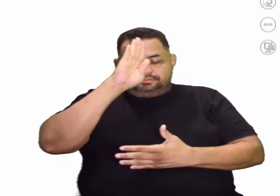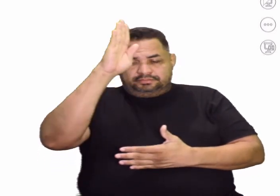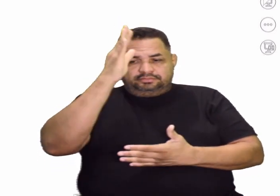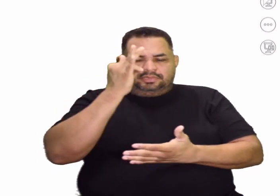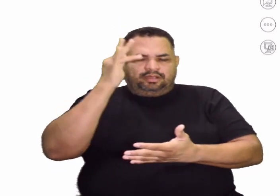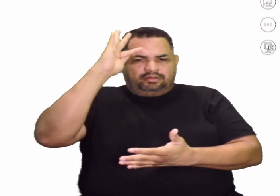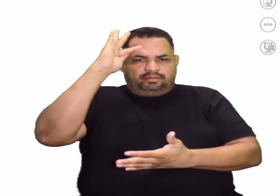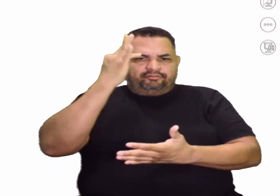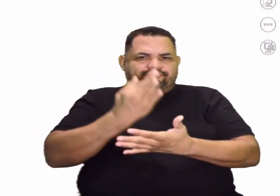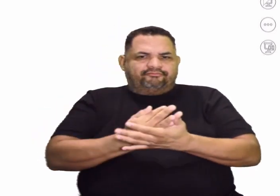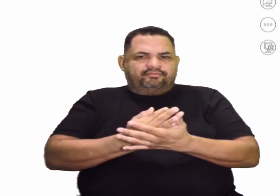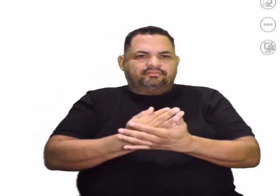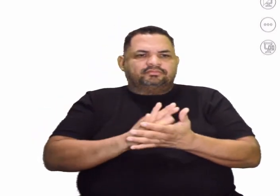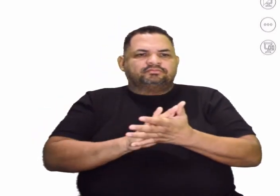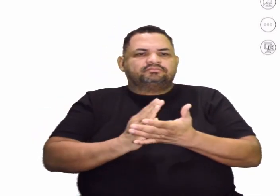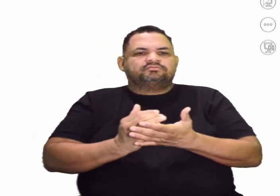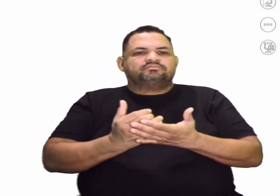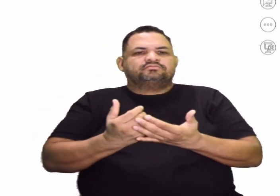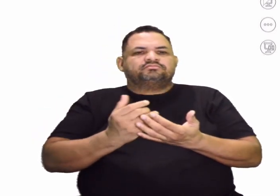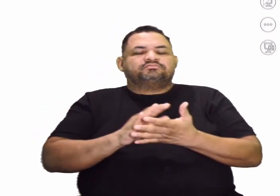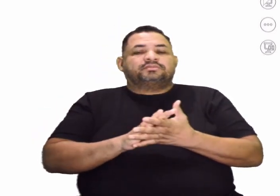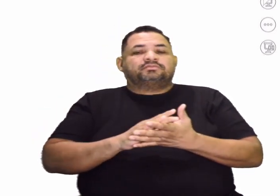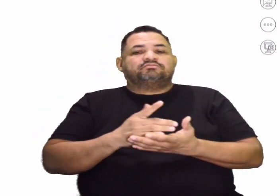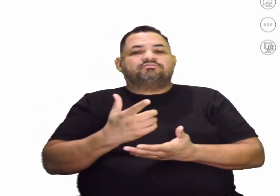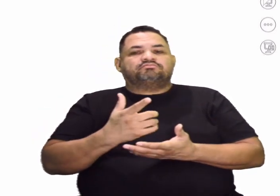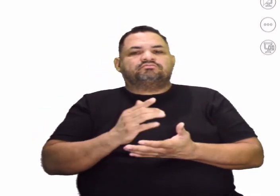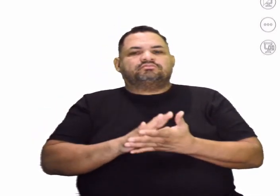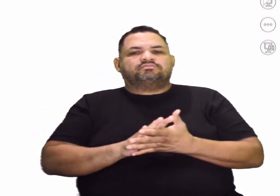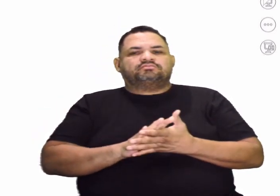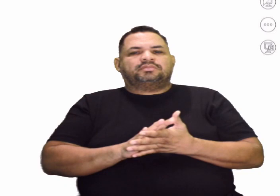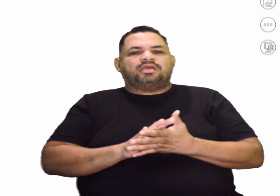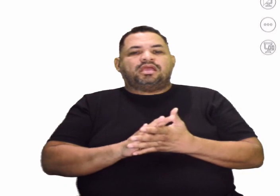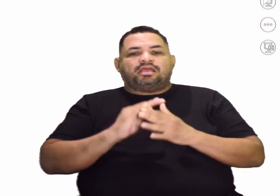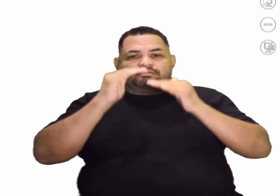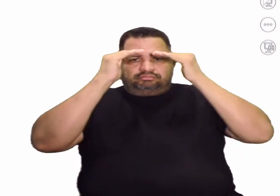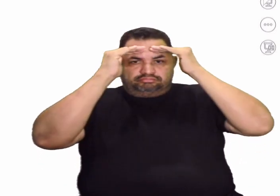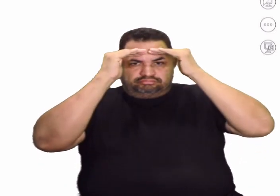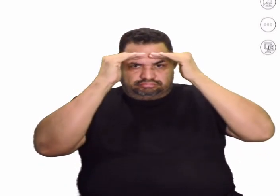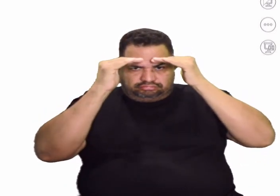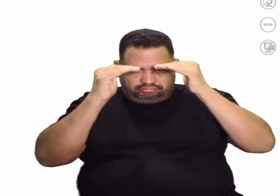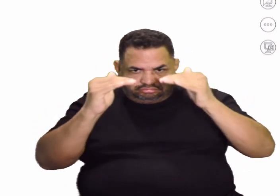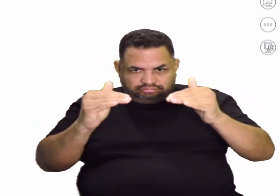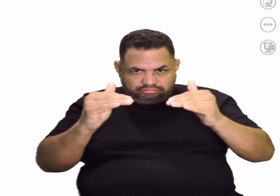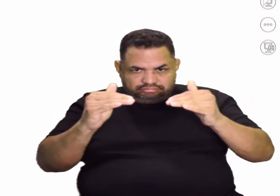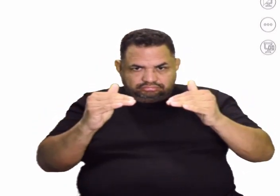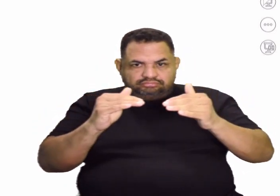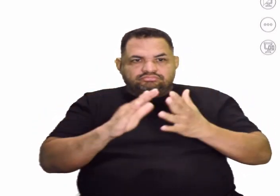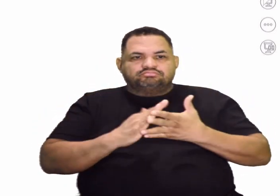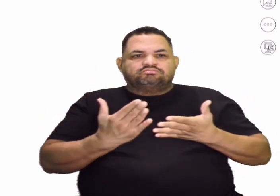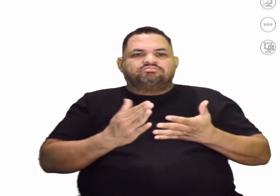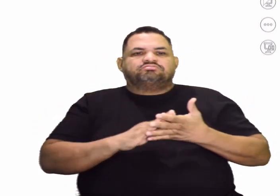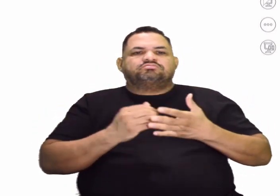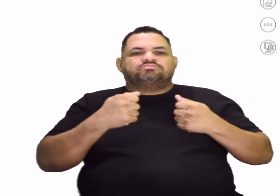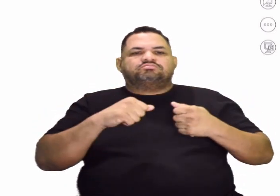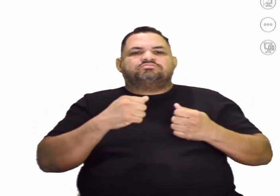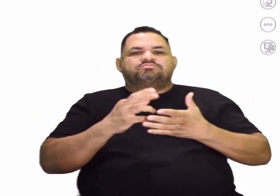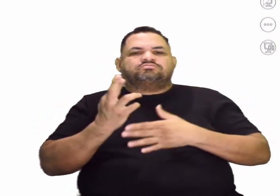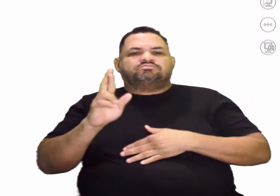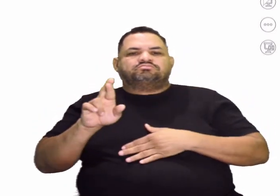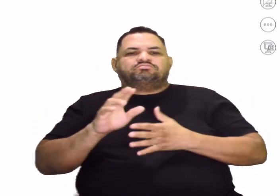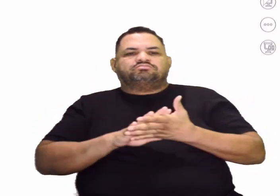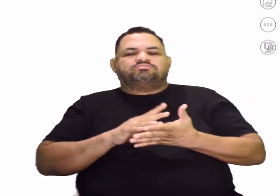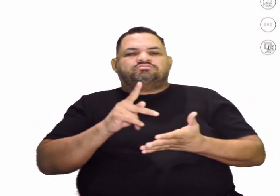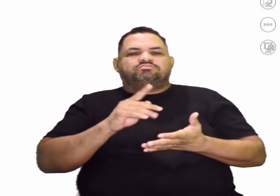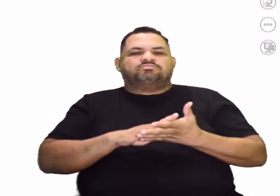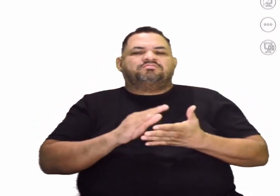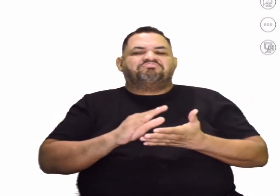tudo. E subordinava os poderes da razão, a verdade previamente acolhida como revelação divina. Então está aqui, a